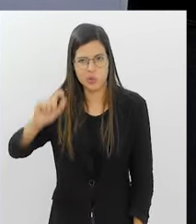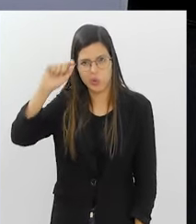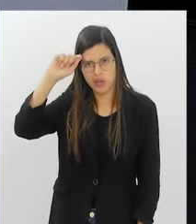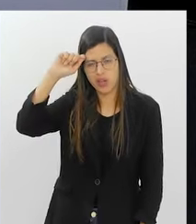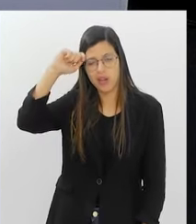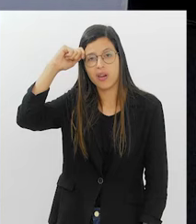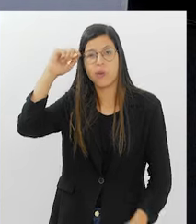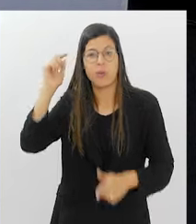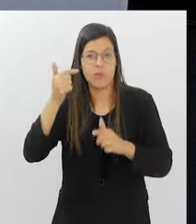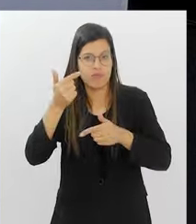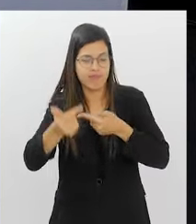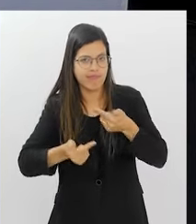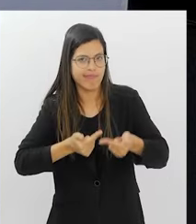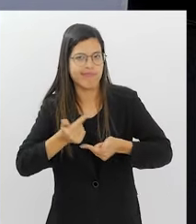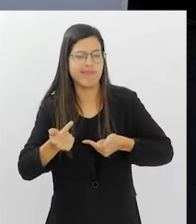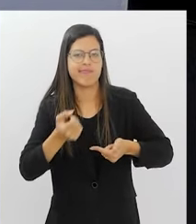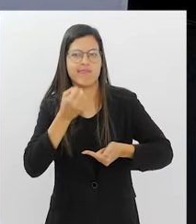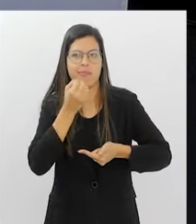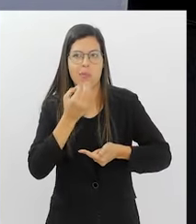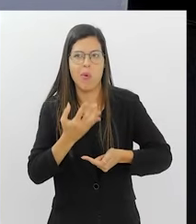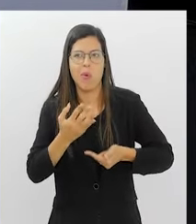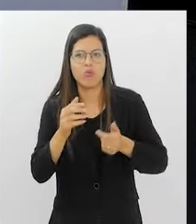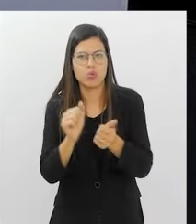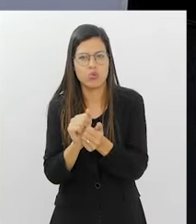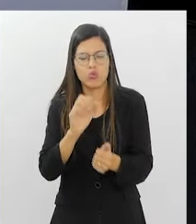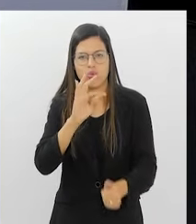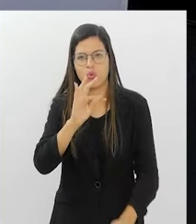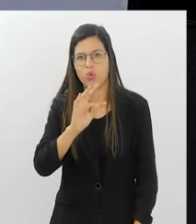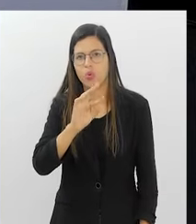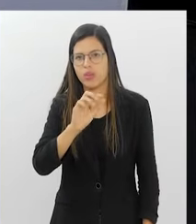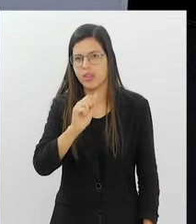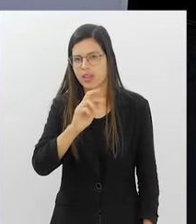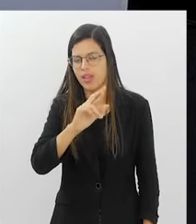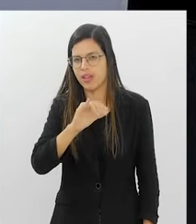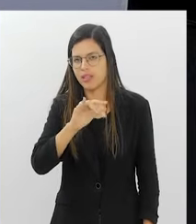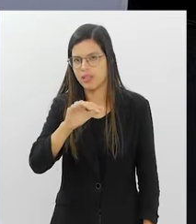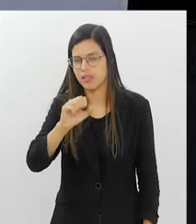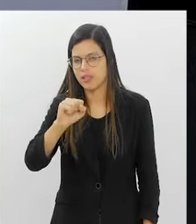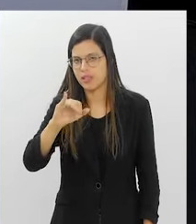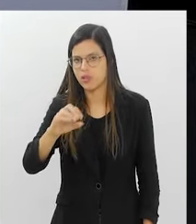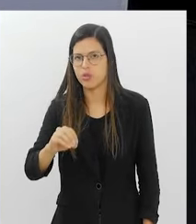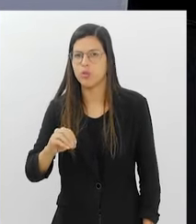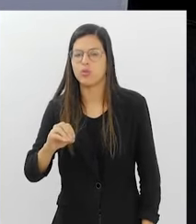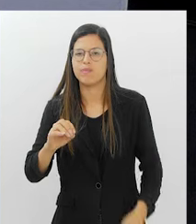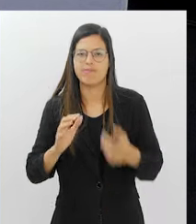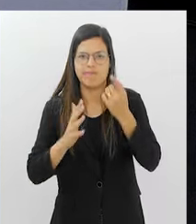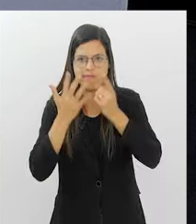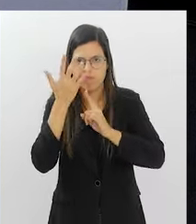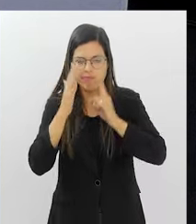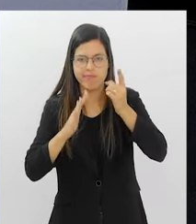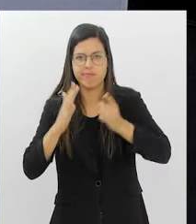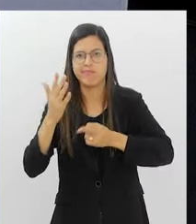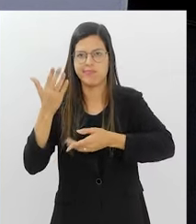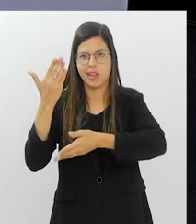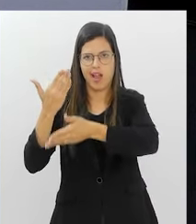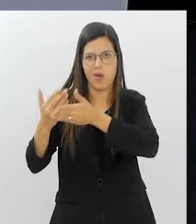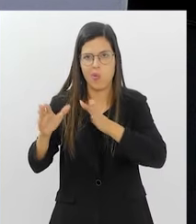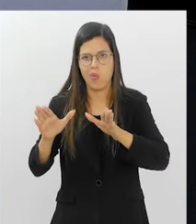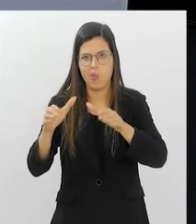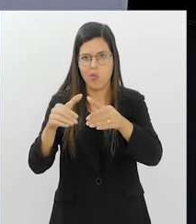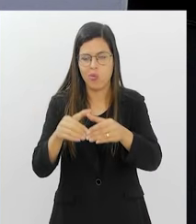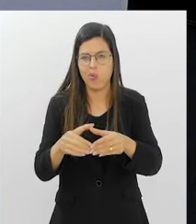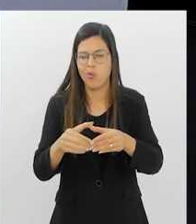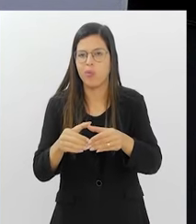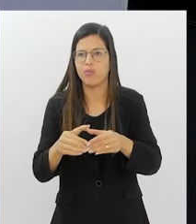uma foi muito bacana com Tarcisio Zanon que era o carnavalesco na época a equipe toda a